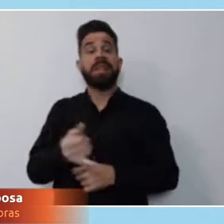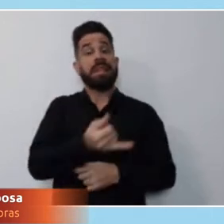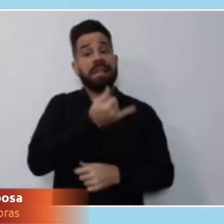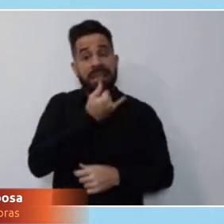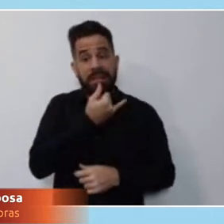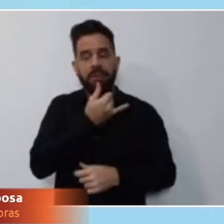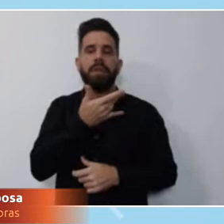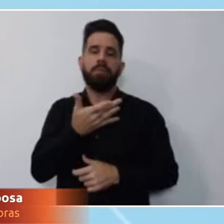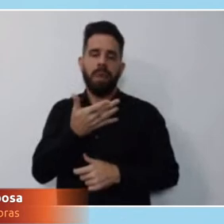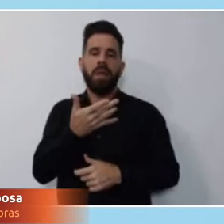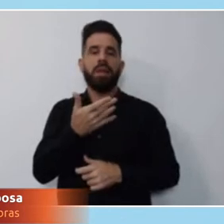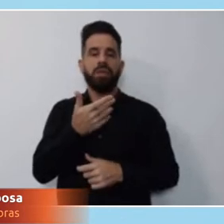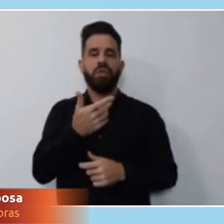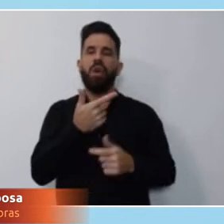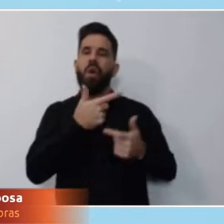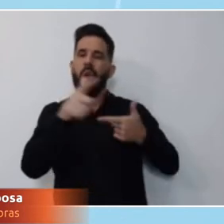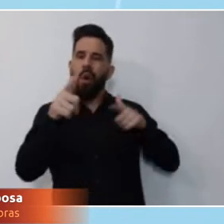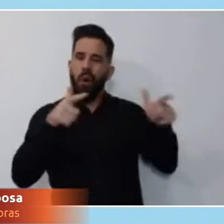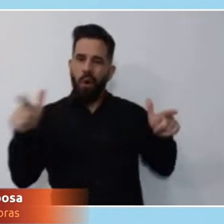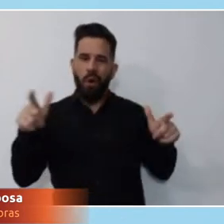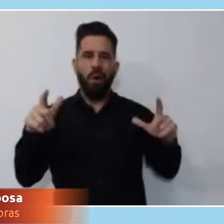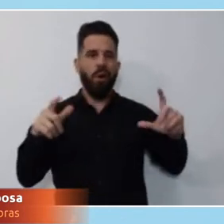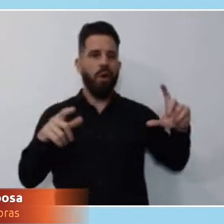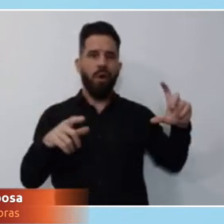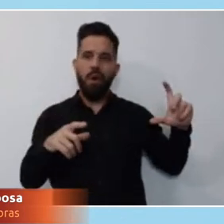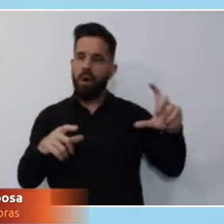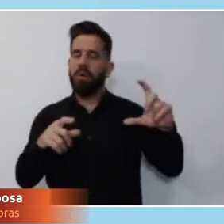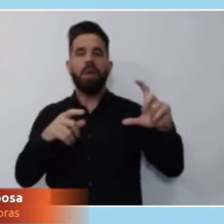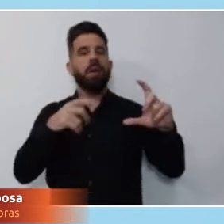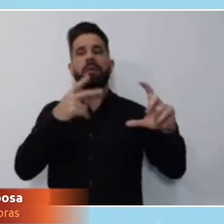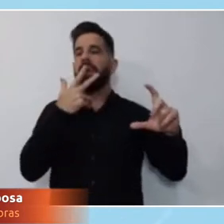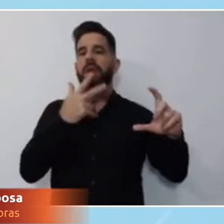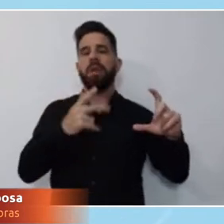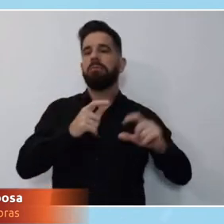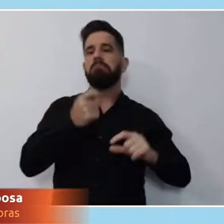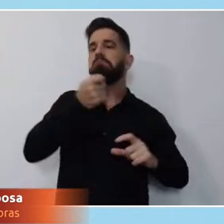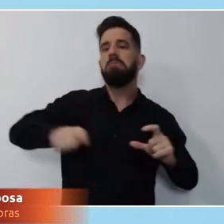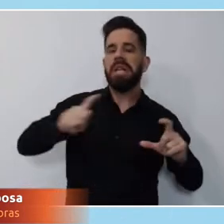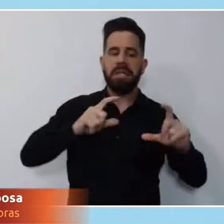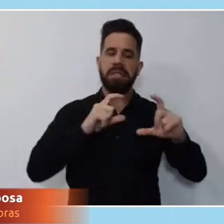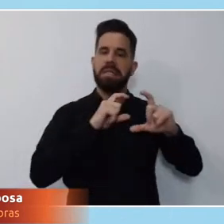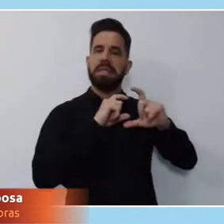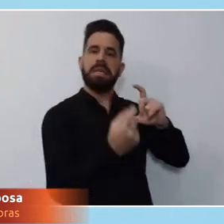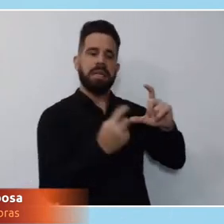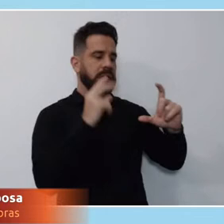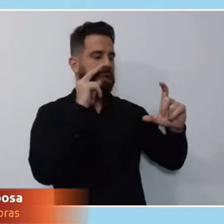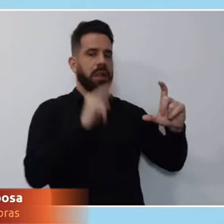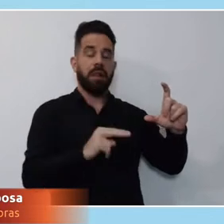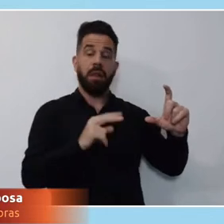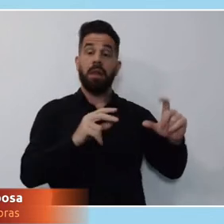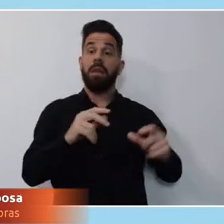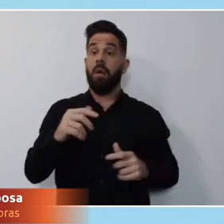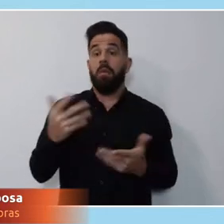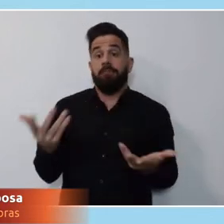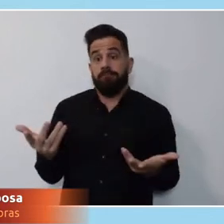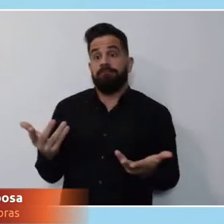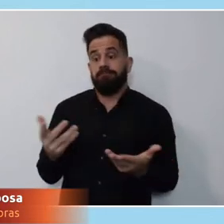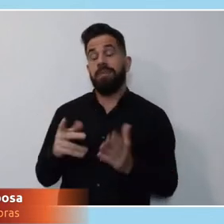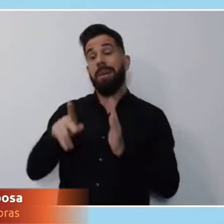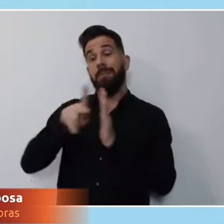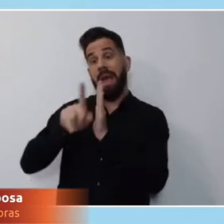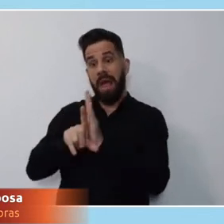elas foram descartadas nesse projeto de lei. Então, quando você lê o texto, você fica muito preocupado, né?